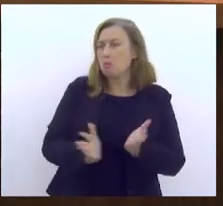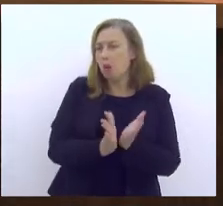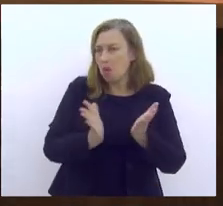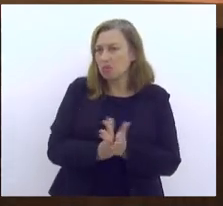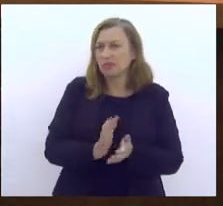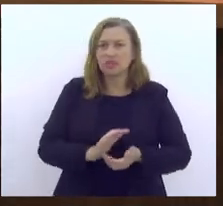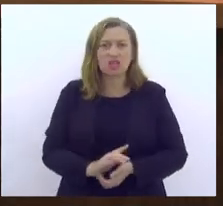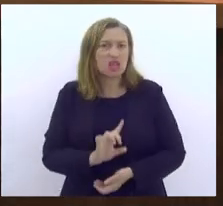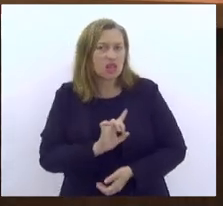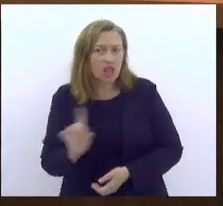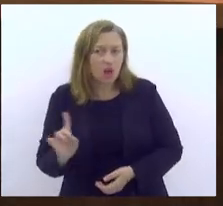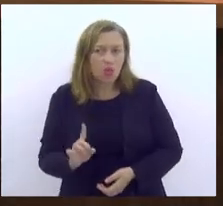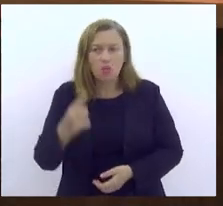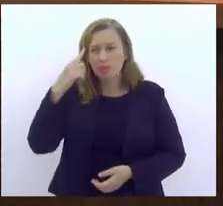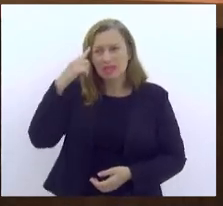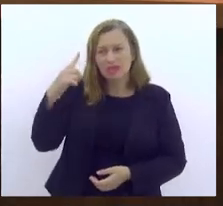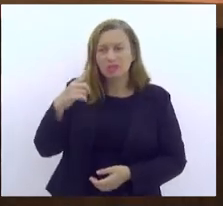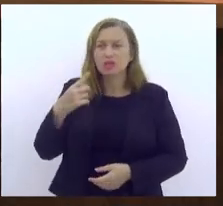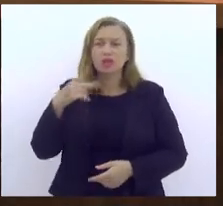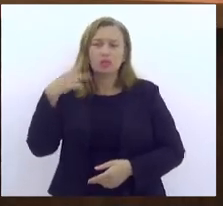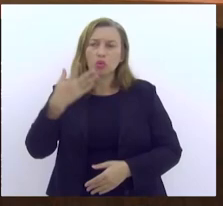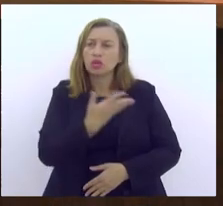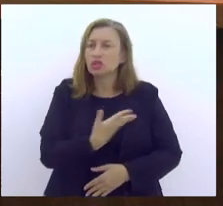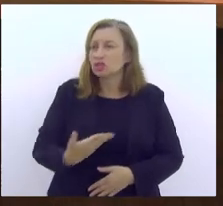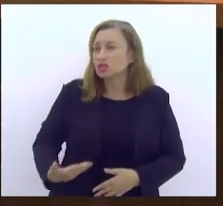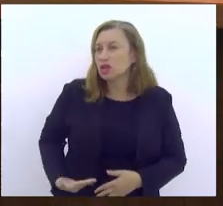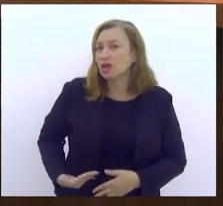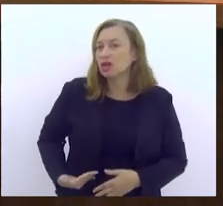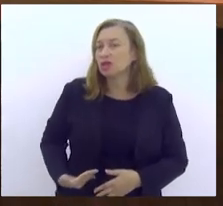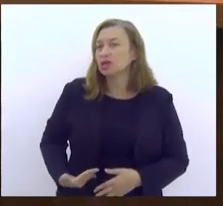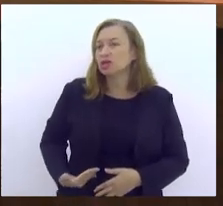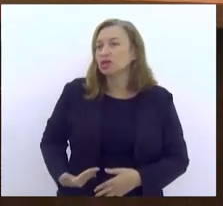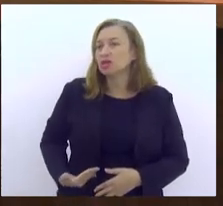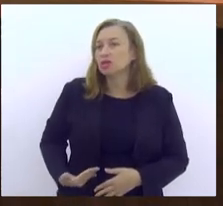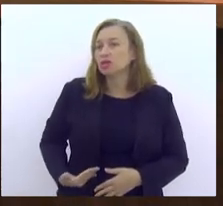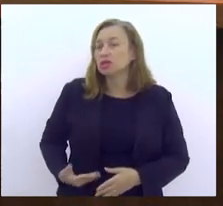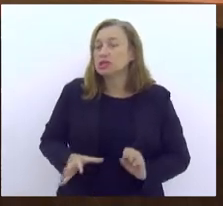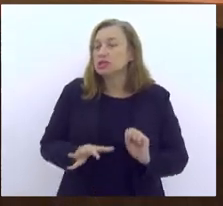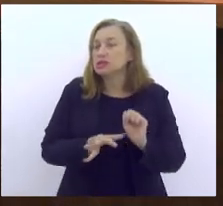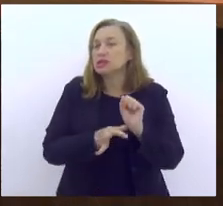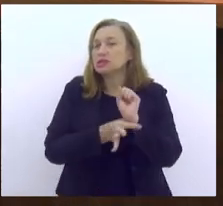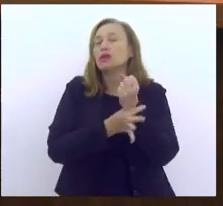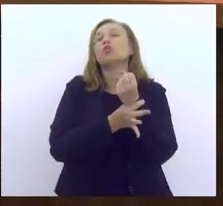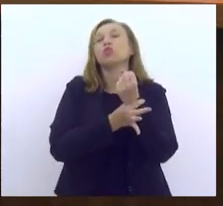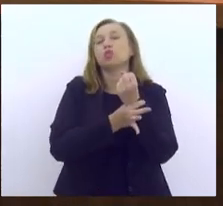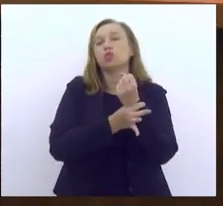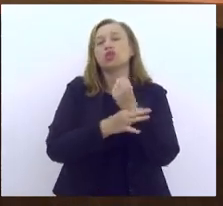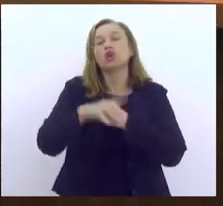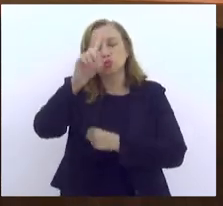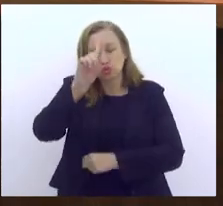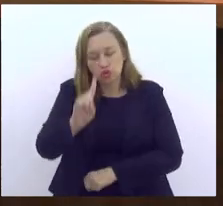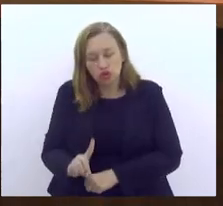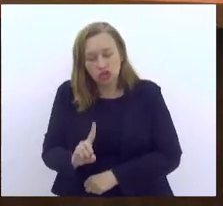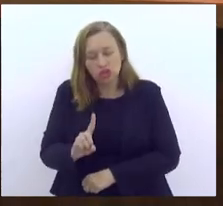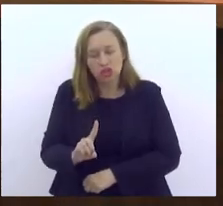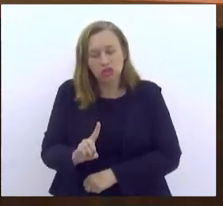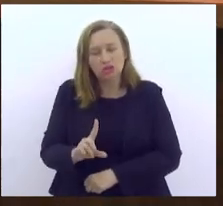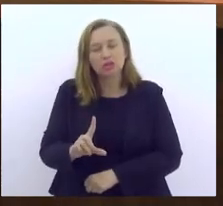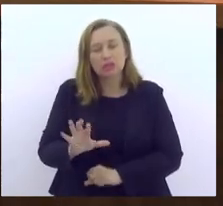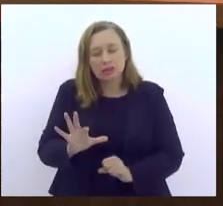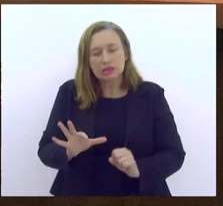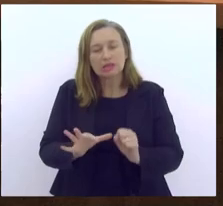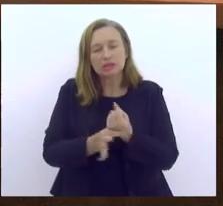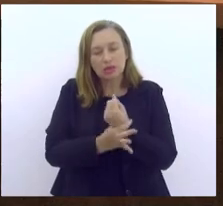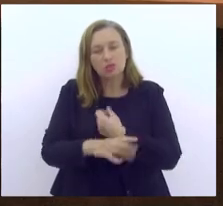e não com uma lógica de política pública para assegurar o direito de ter